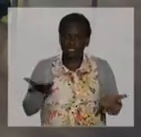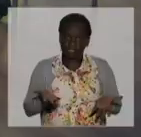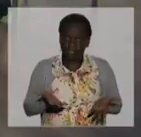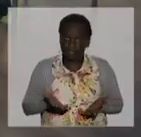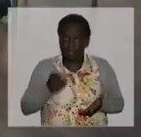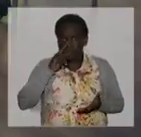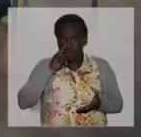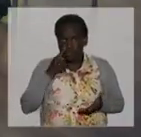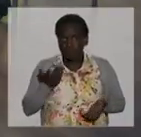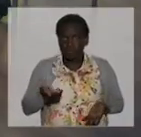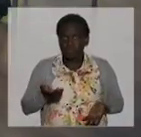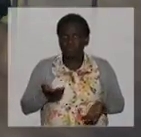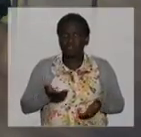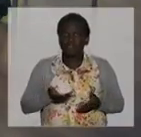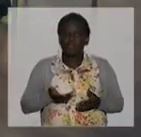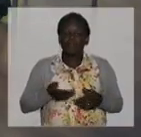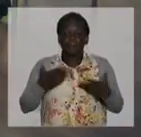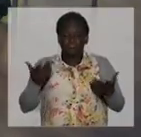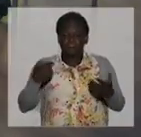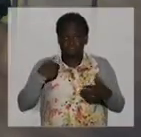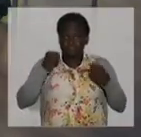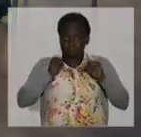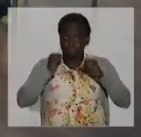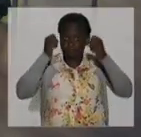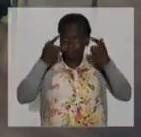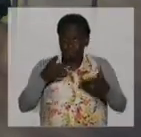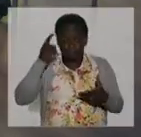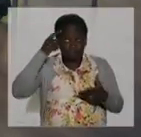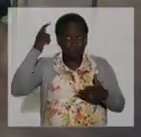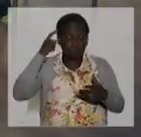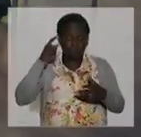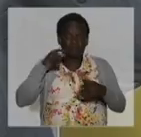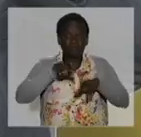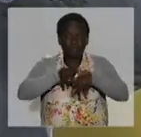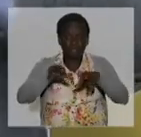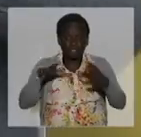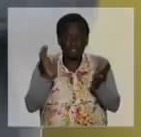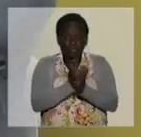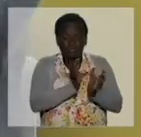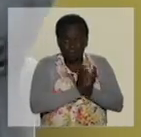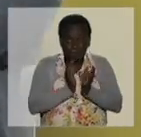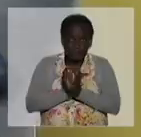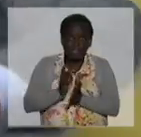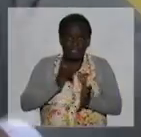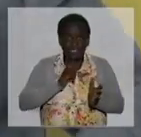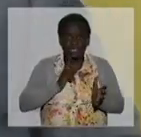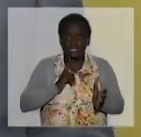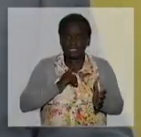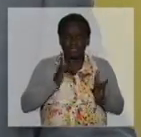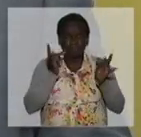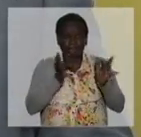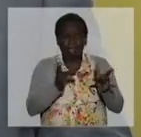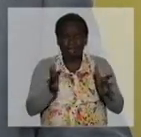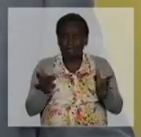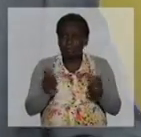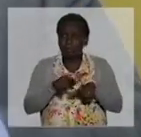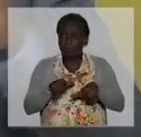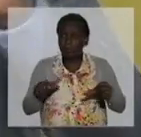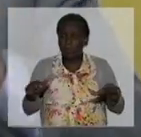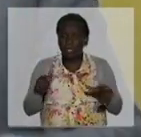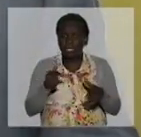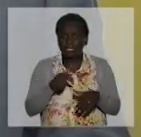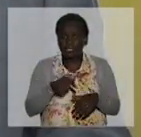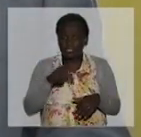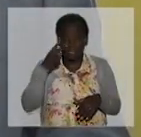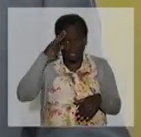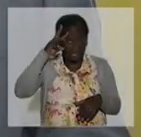daquela. Então, como é que se diz? Eu posso citar de cabeça vários clubes que estão completamente ociosos, não